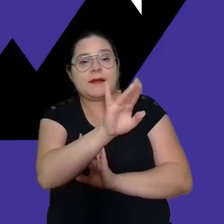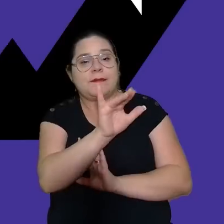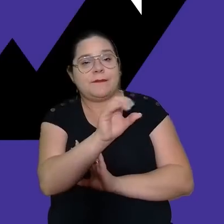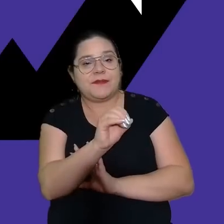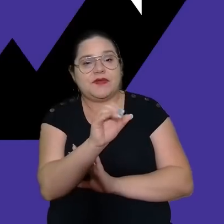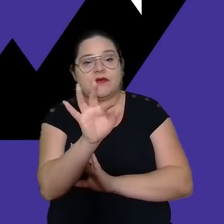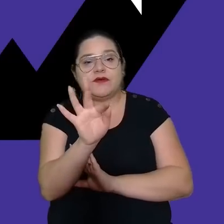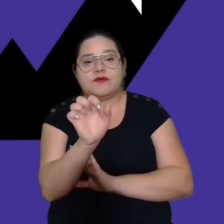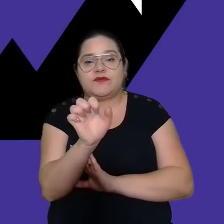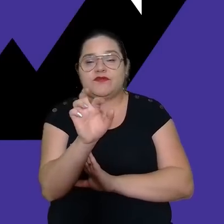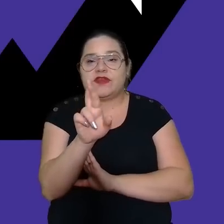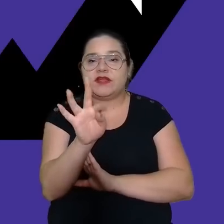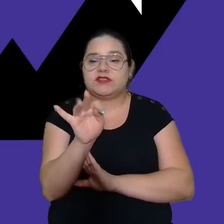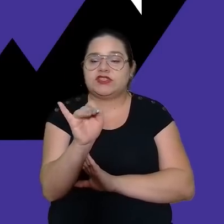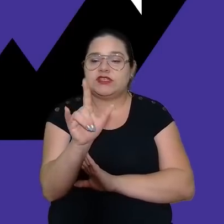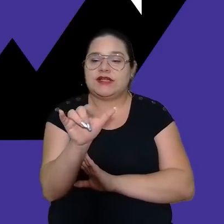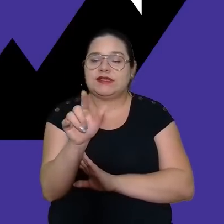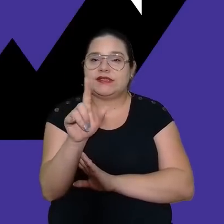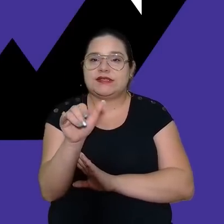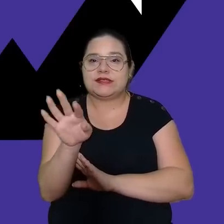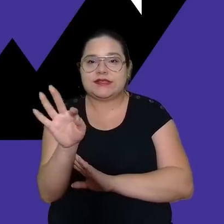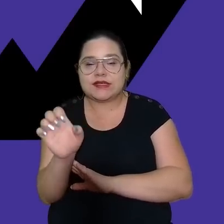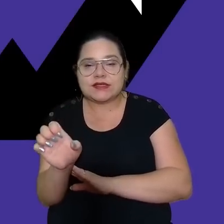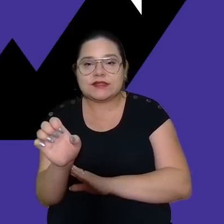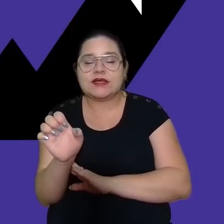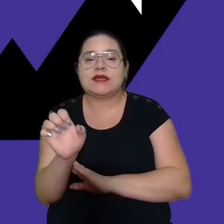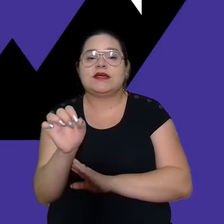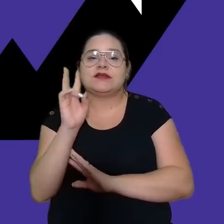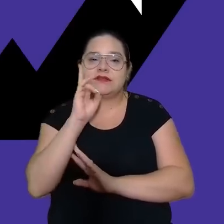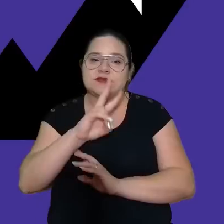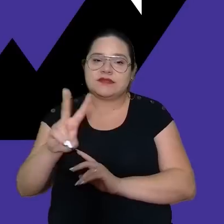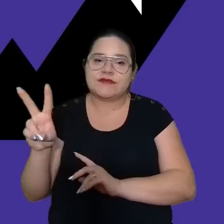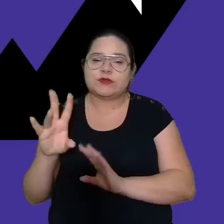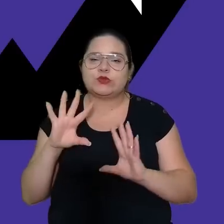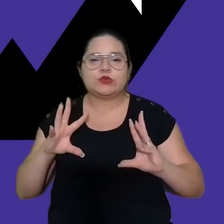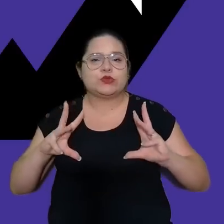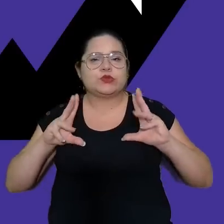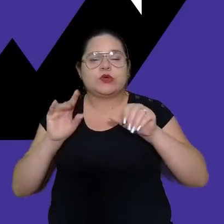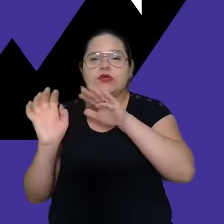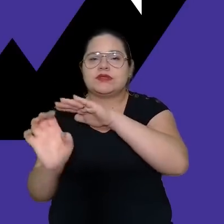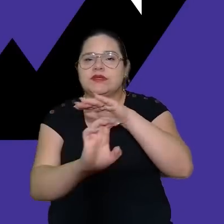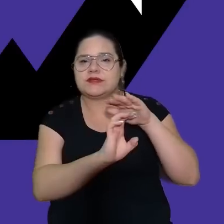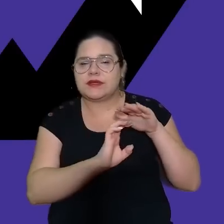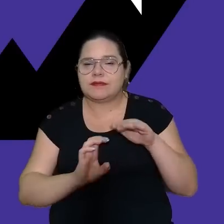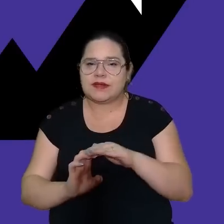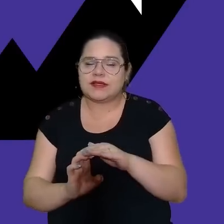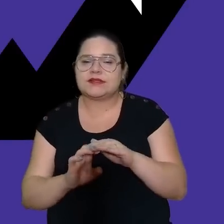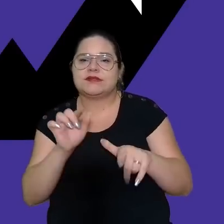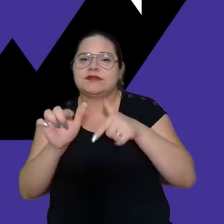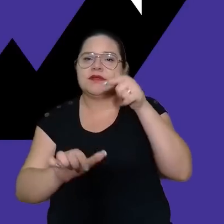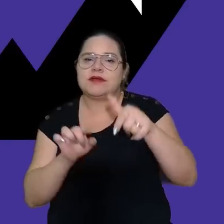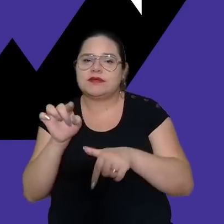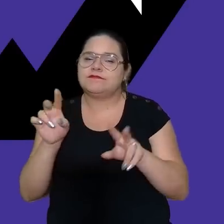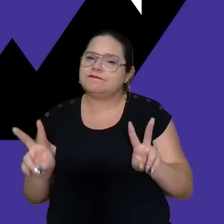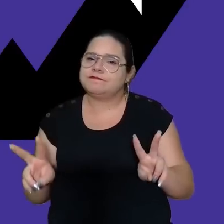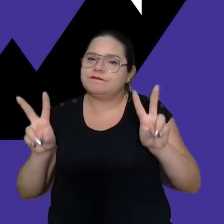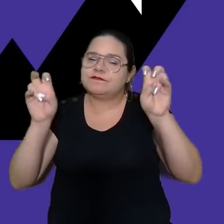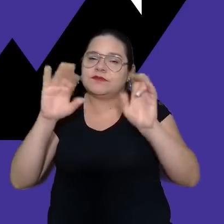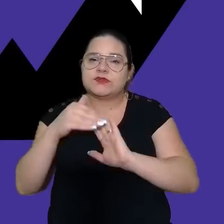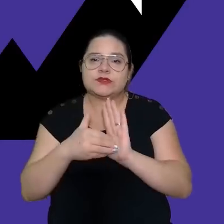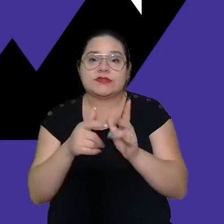não só os biodefensivos, mas os biofertilizantes, todas as empresas fertilizantes trabalhando nisso, todas as grandes